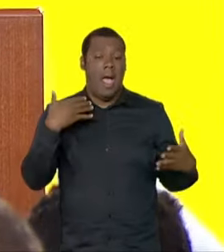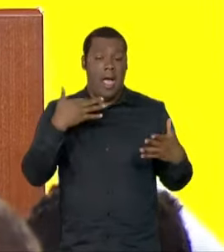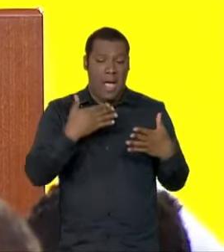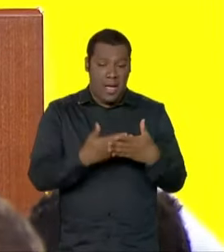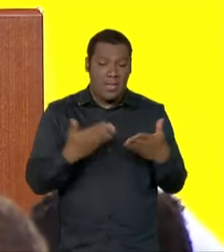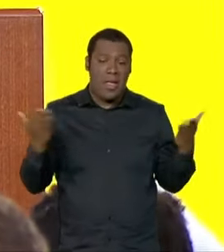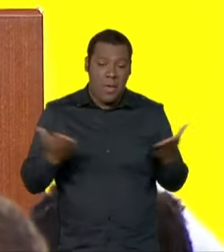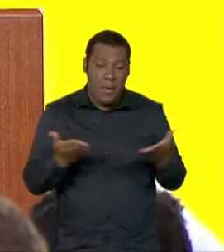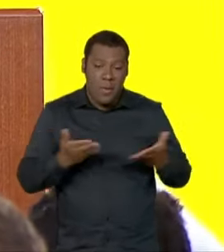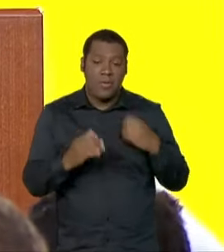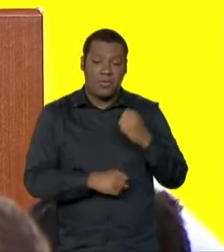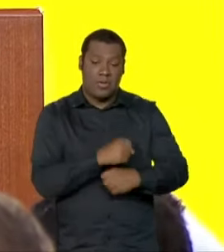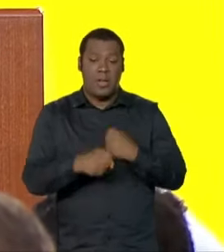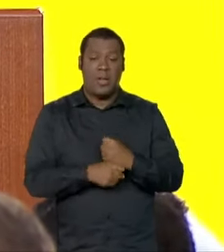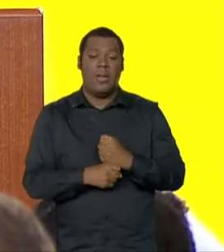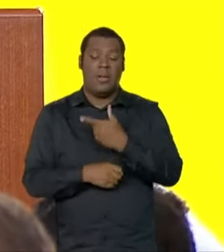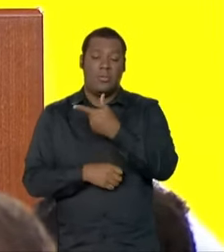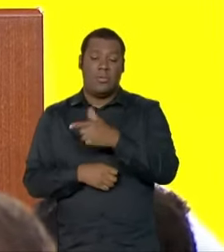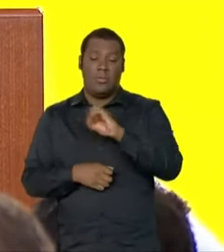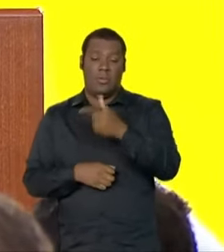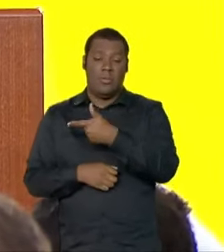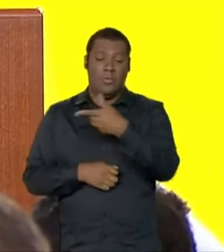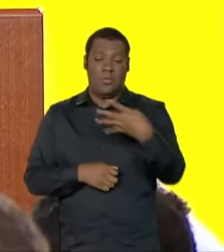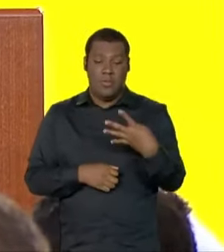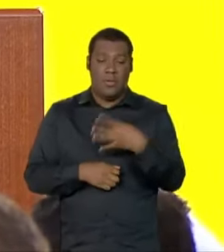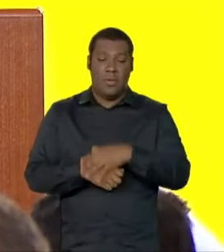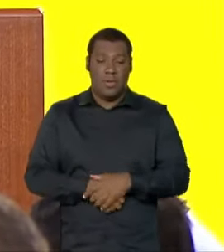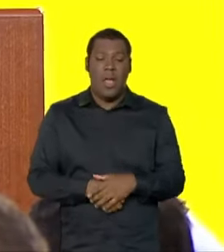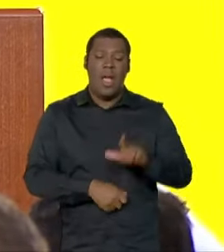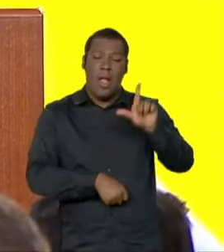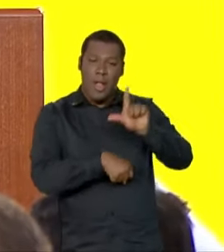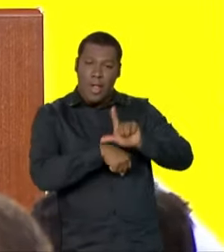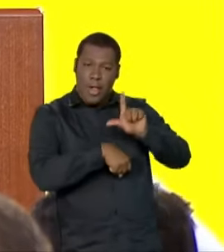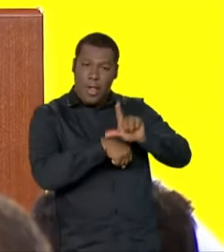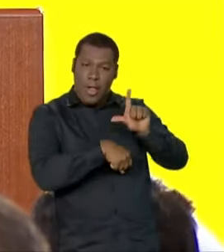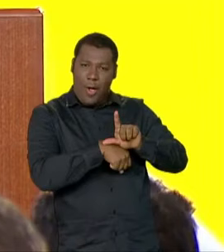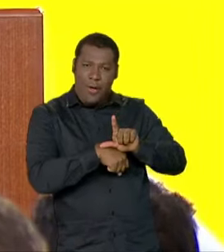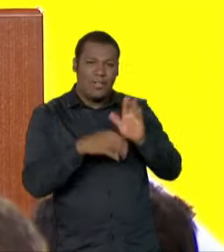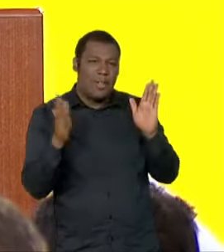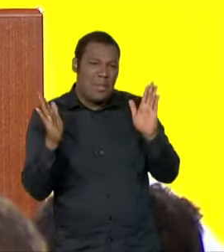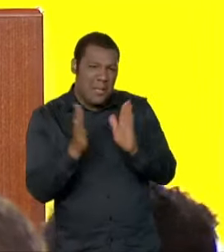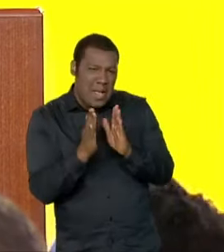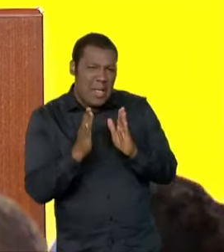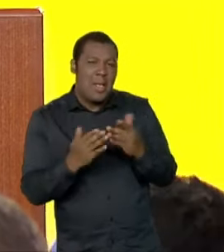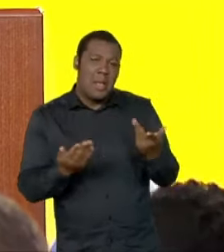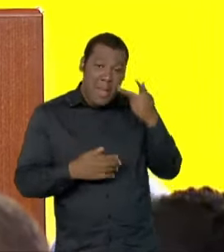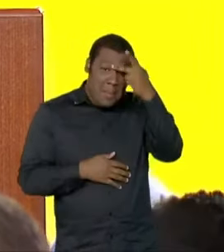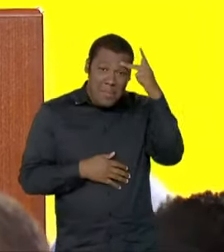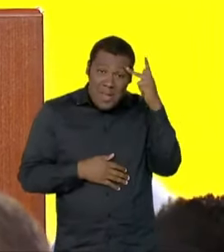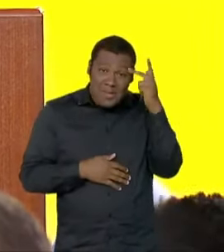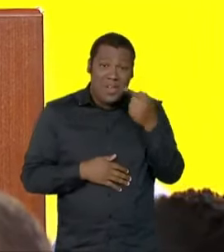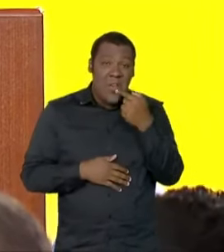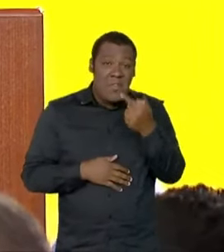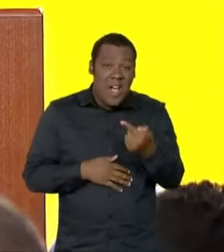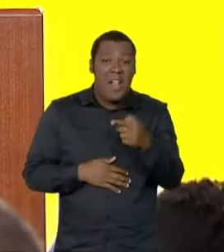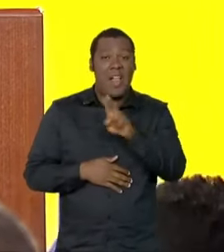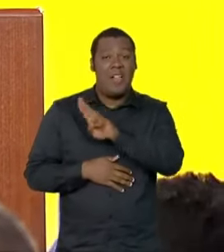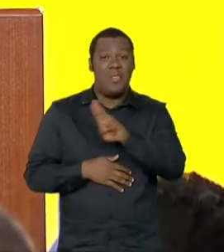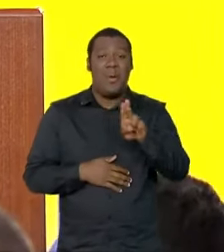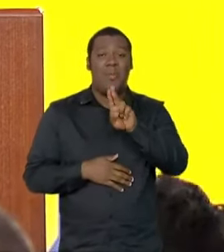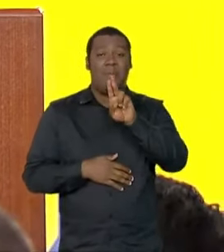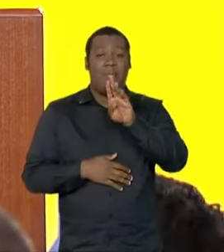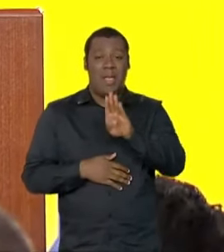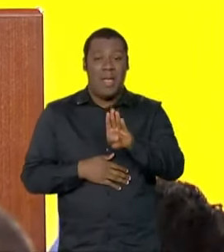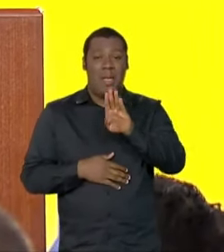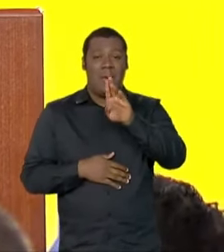Lá a gente chama um comérciozinho pequenininho, a gente chama de bodega. Aqui eu não sei como é que chama. Hoje, graças a Deus,